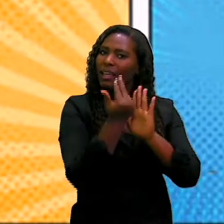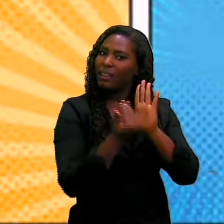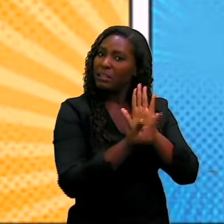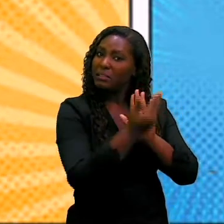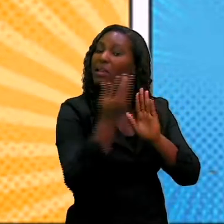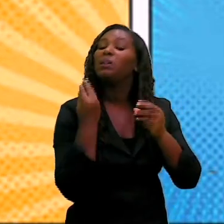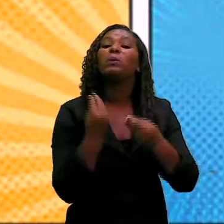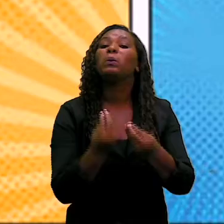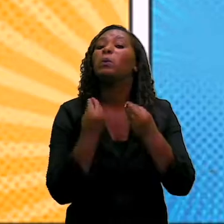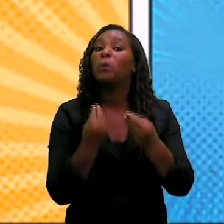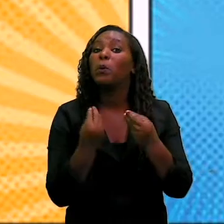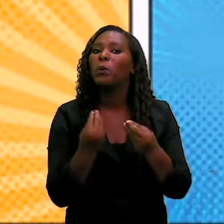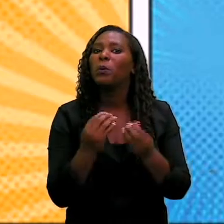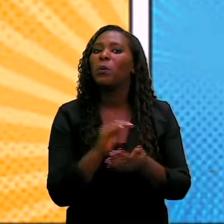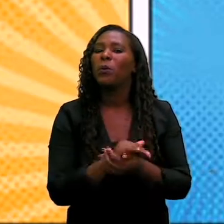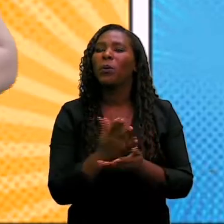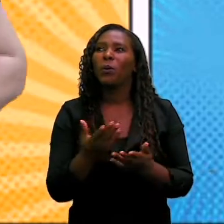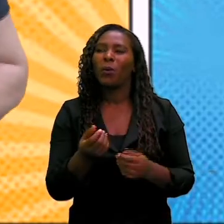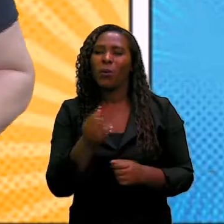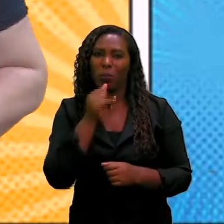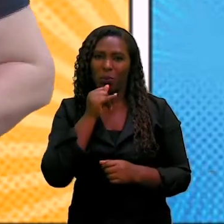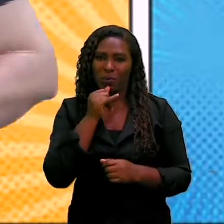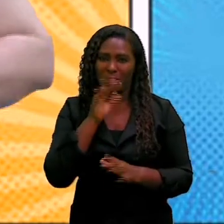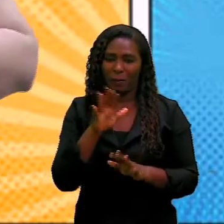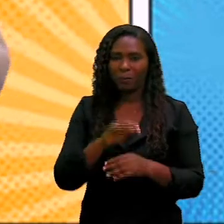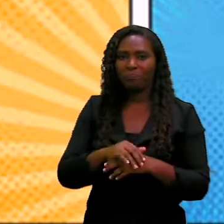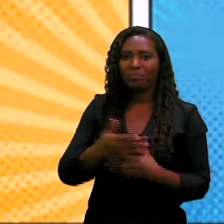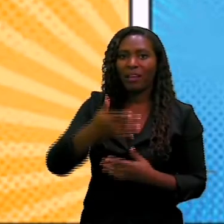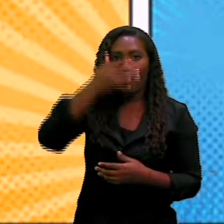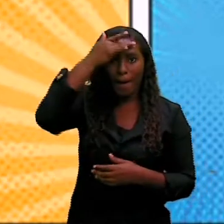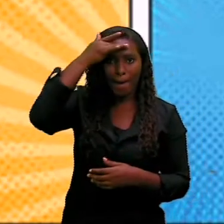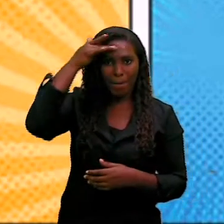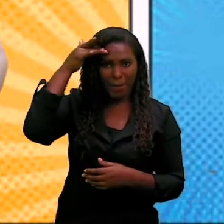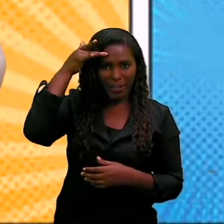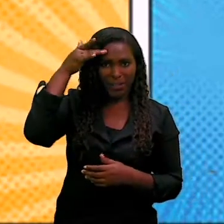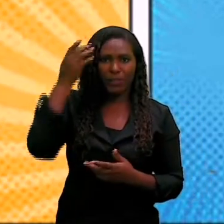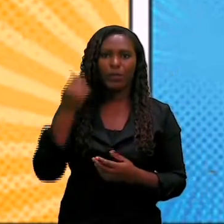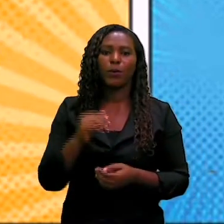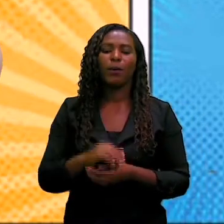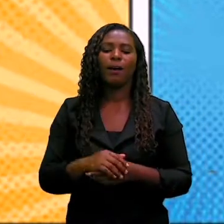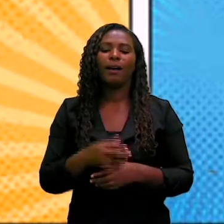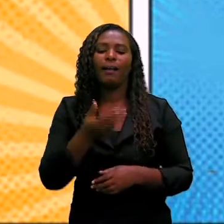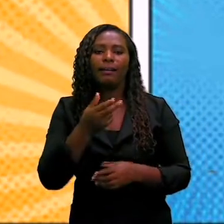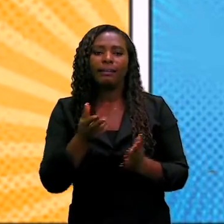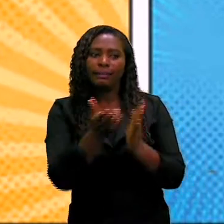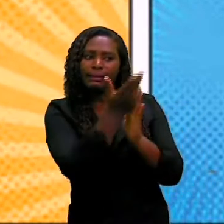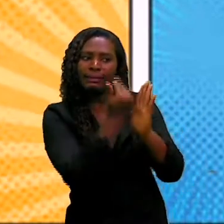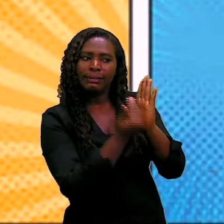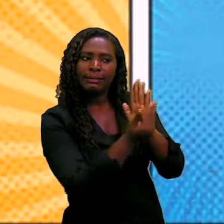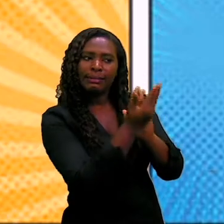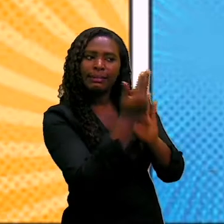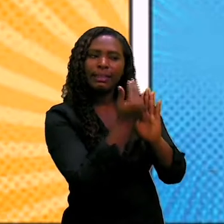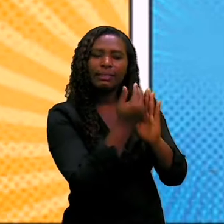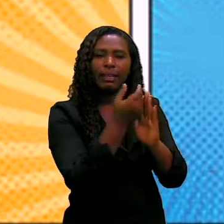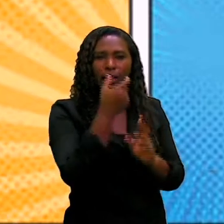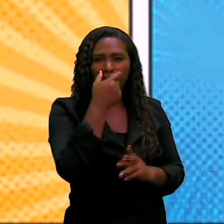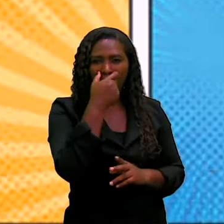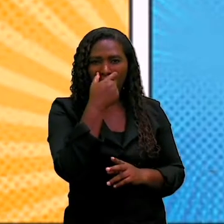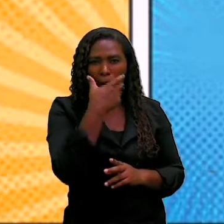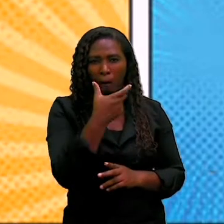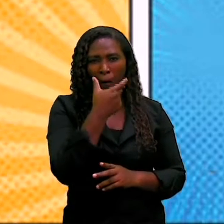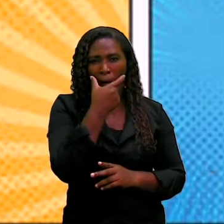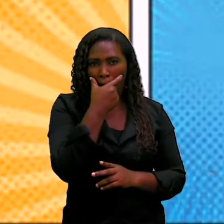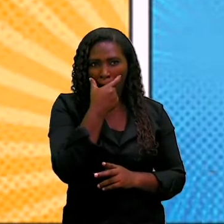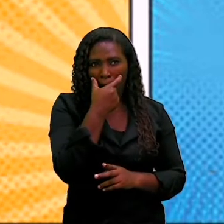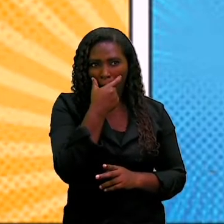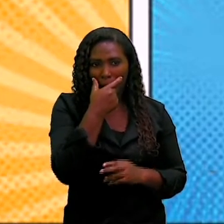quero dizer? Bom, vamos respirar. Cria-se um personagem e aí a gente faz um retrato